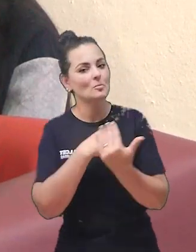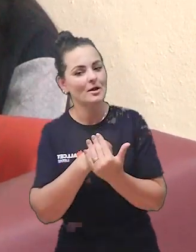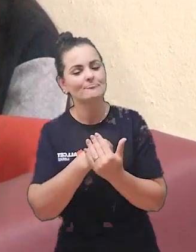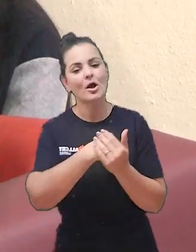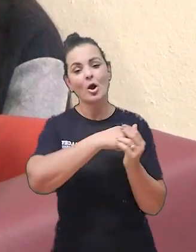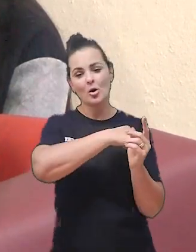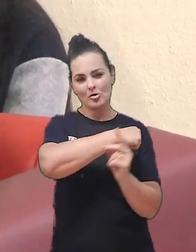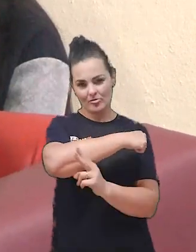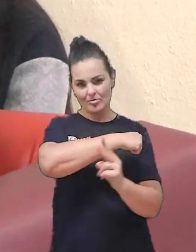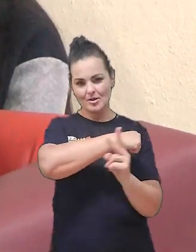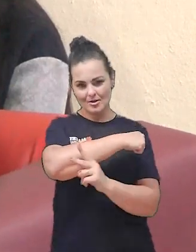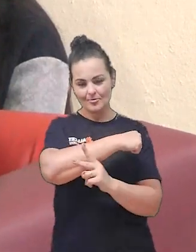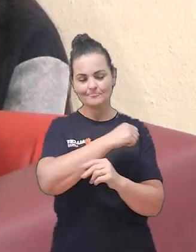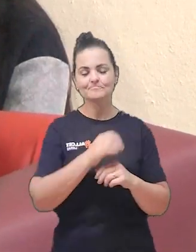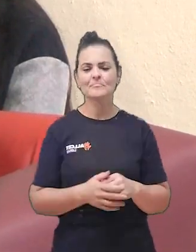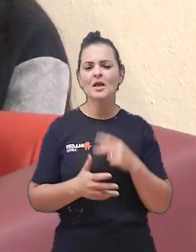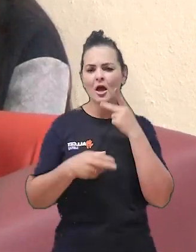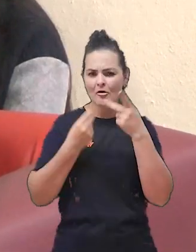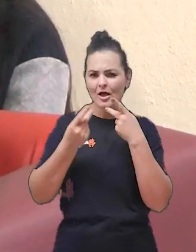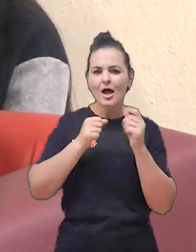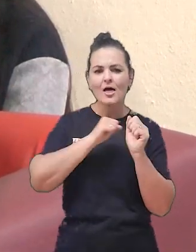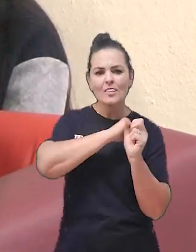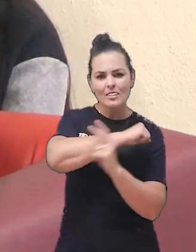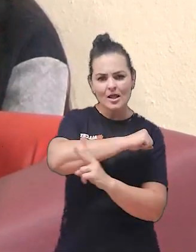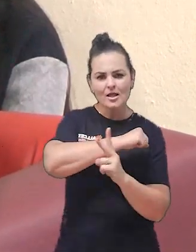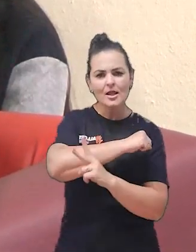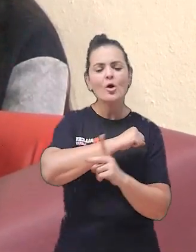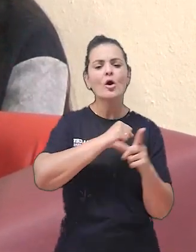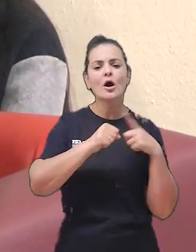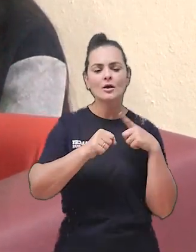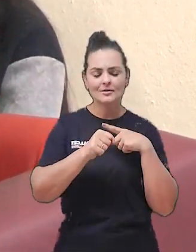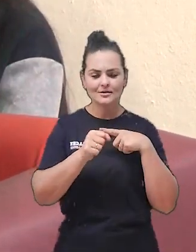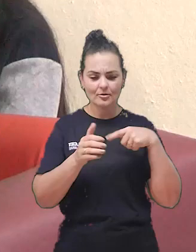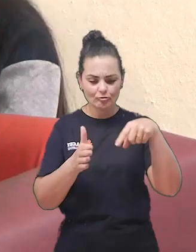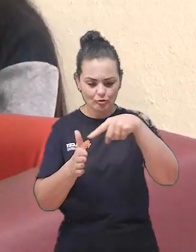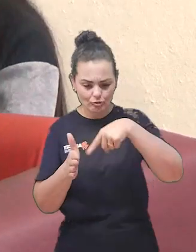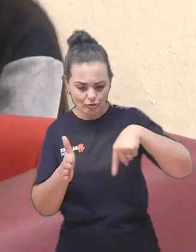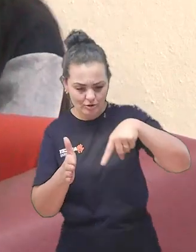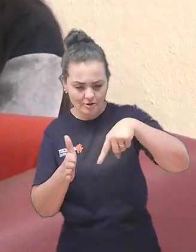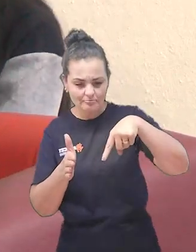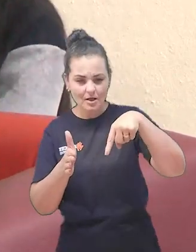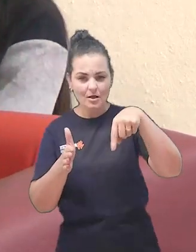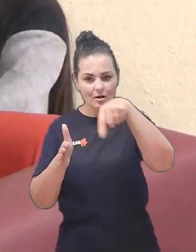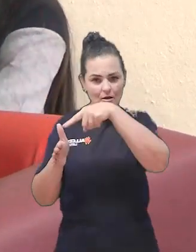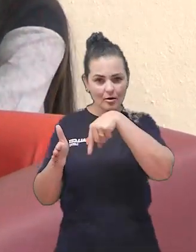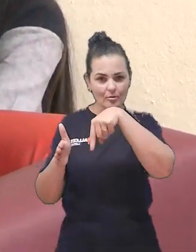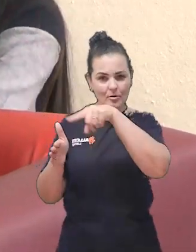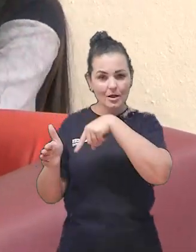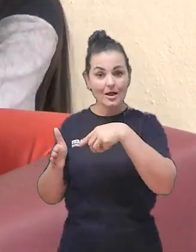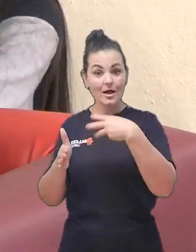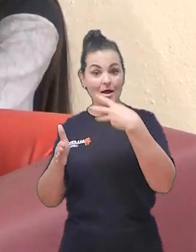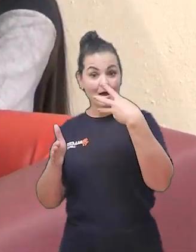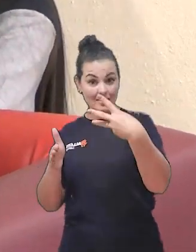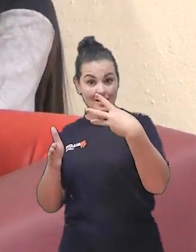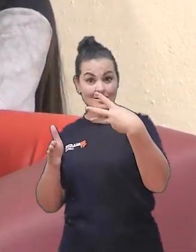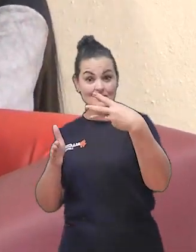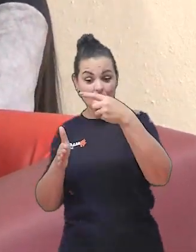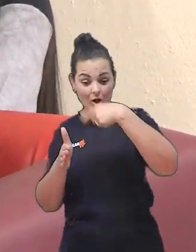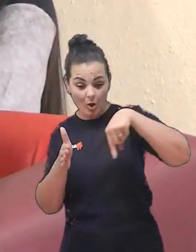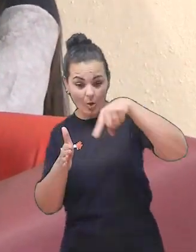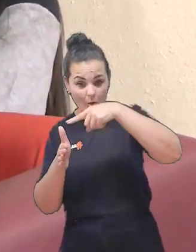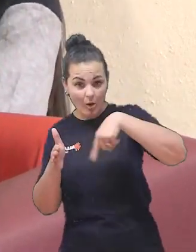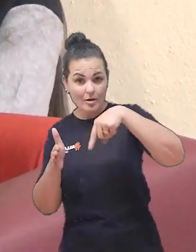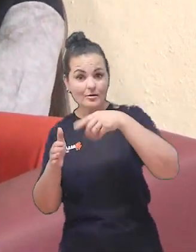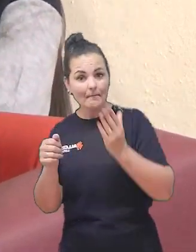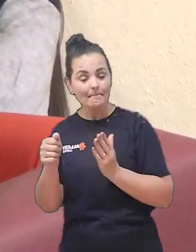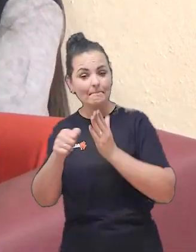Nereu tem 3 rotatórias, né? Não existe um bairro que tem 3 rotatórias para você entrar nele. Então, é